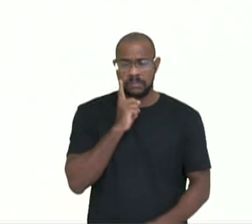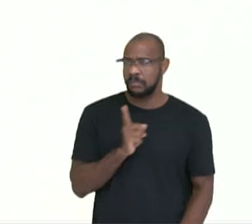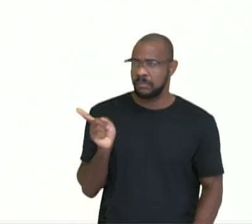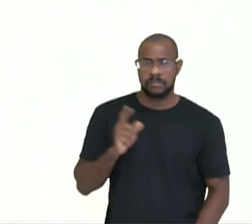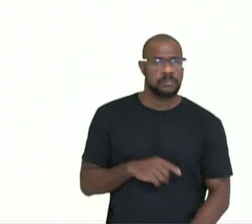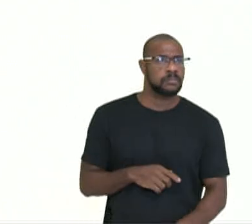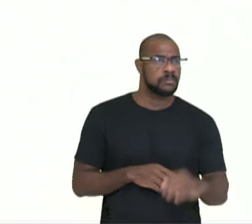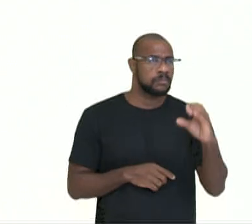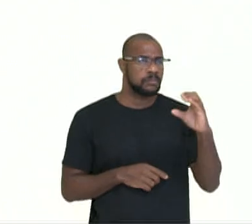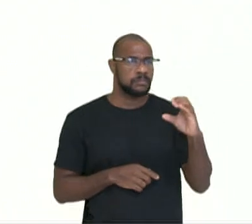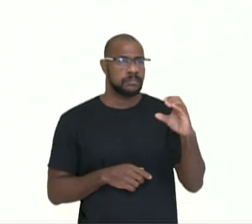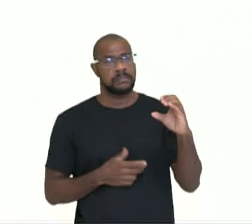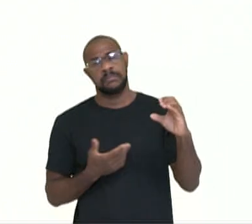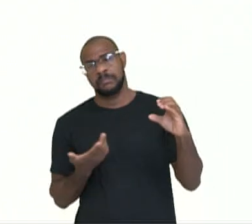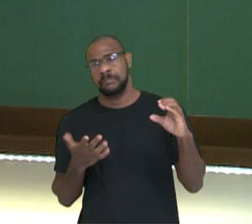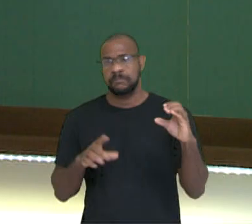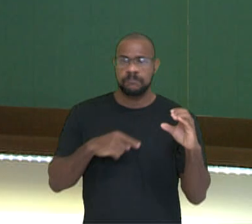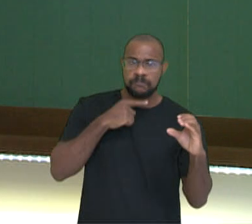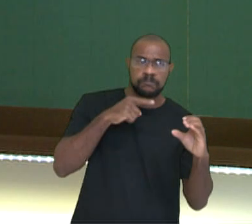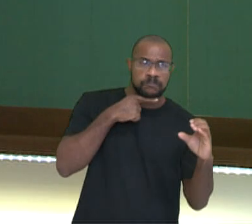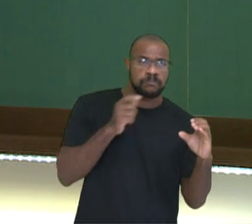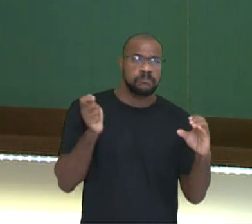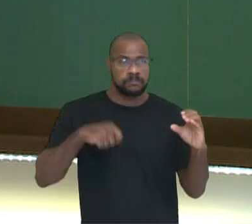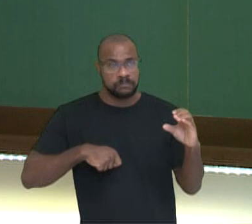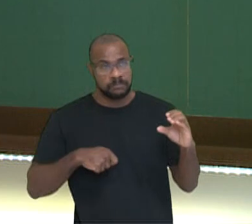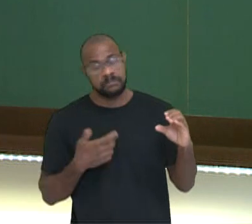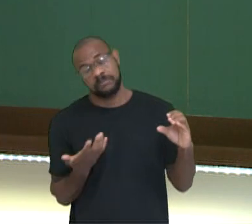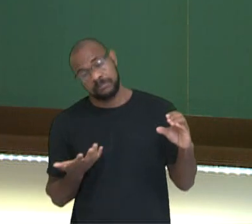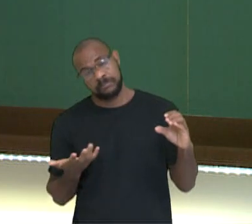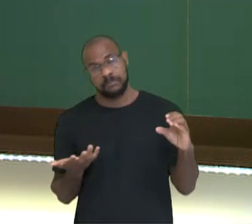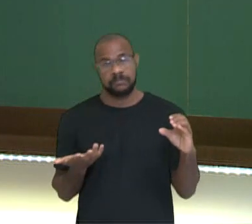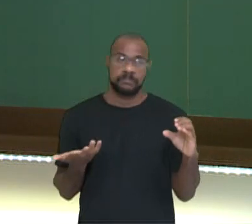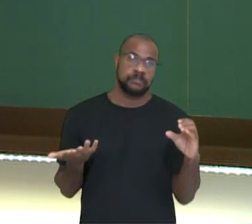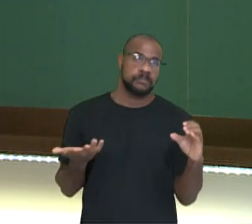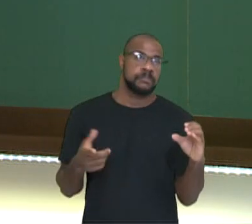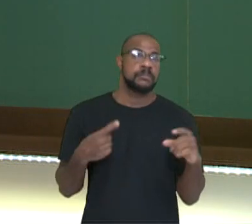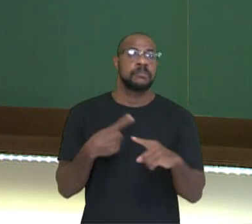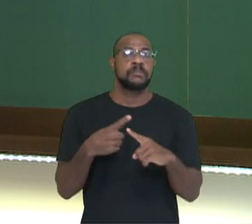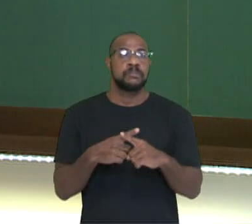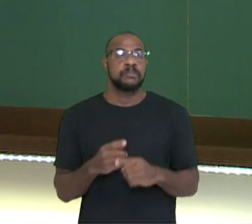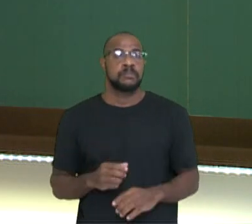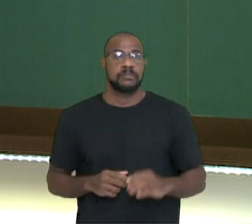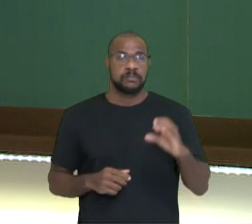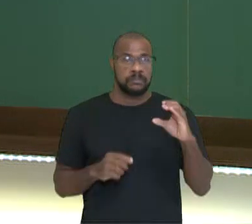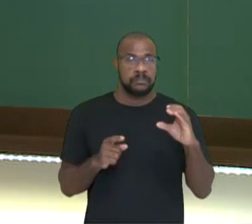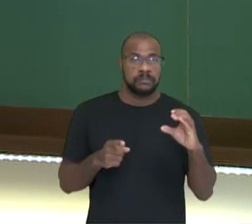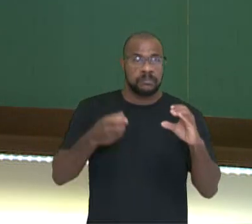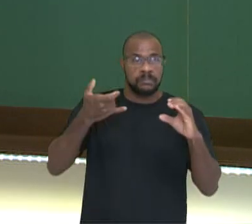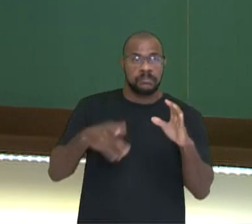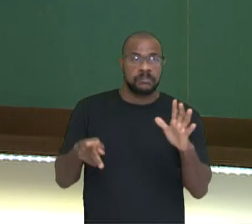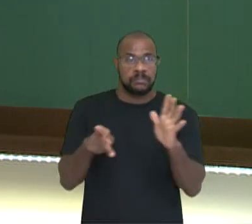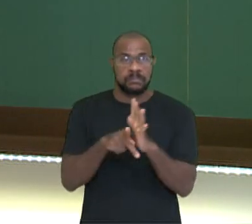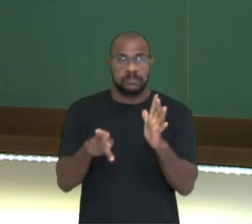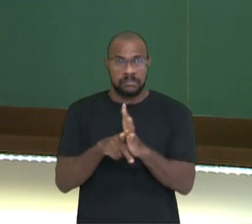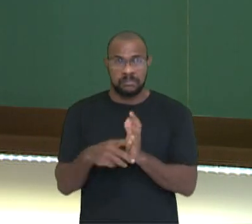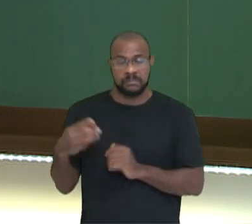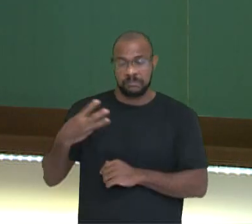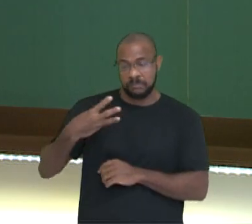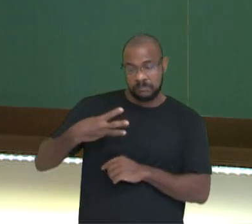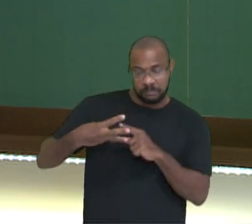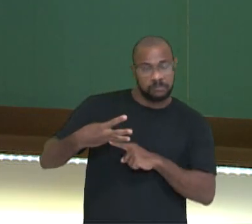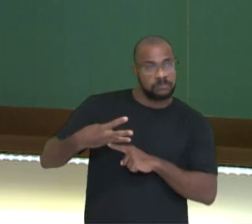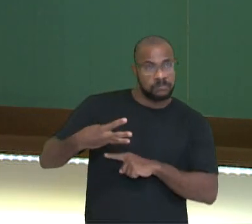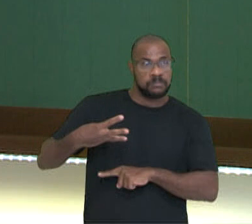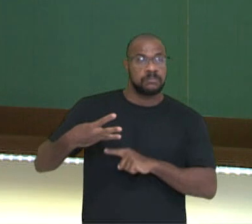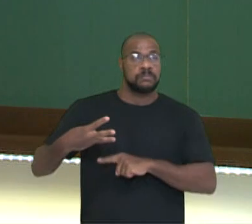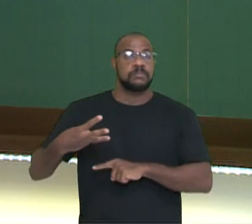à letra C, já fica a minha dúvida, será que pode ser a letra C? Por quê? Porque a letra C indica que o ângulo pertence ao terceiro quadrante e